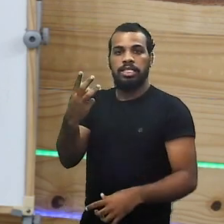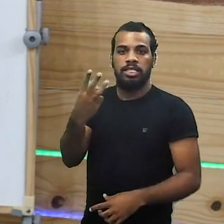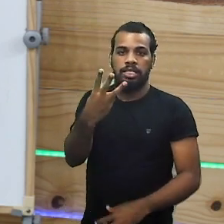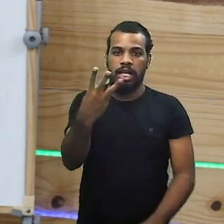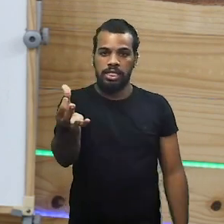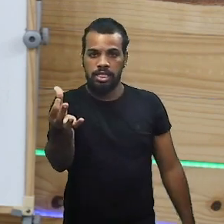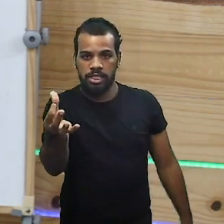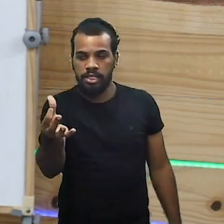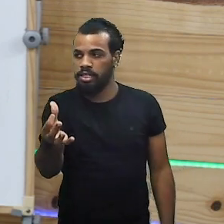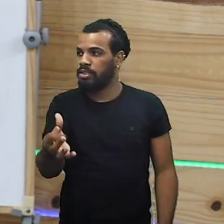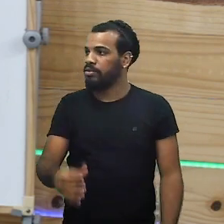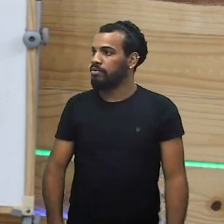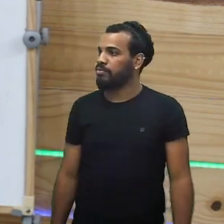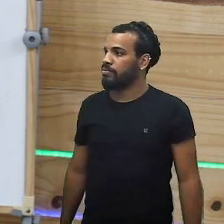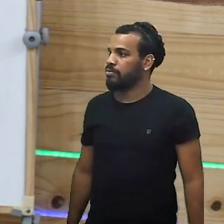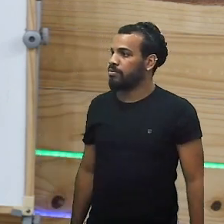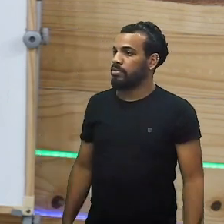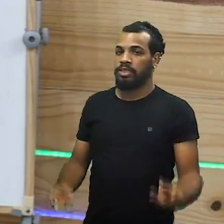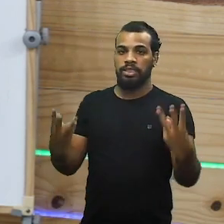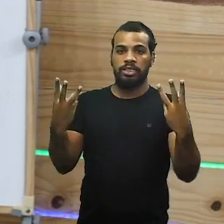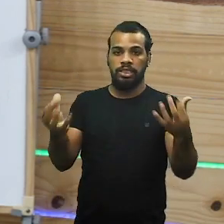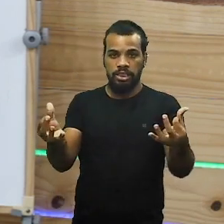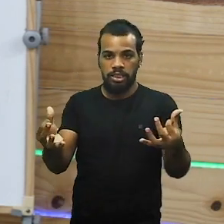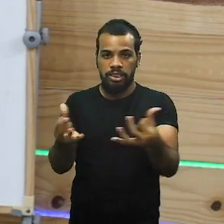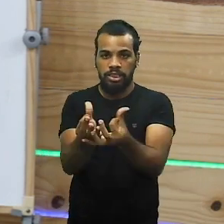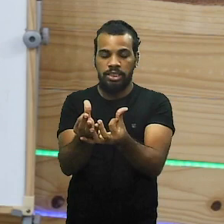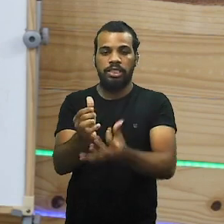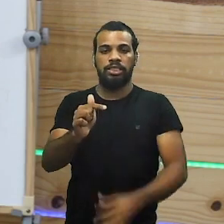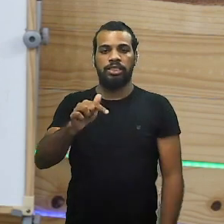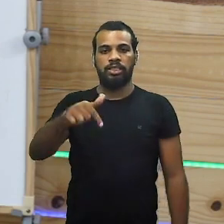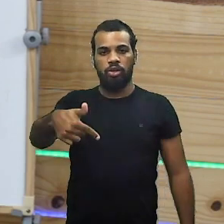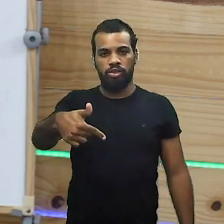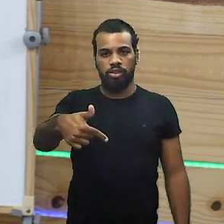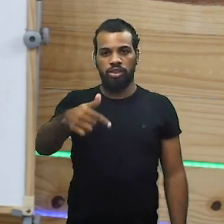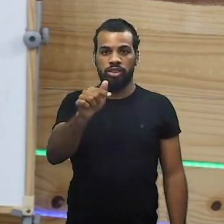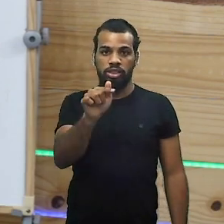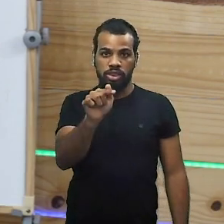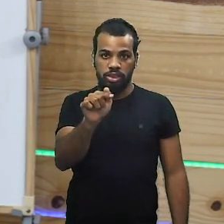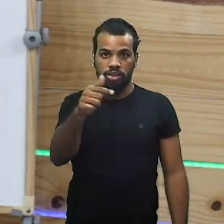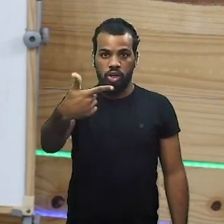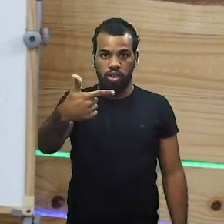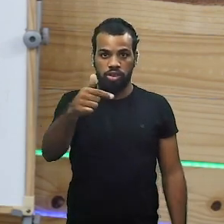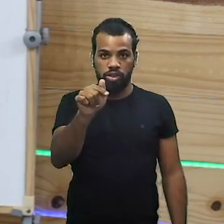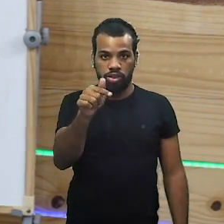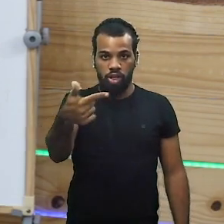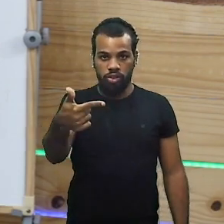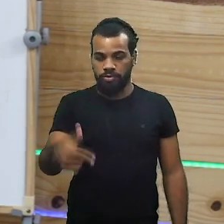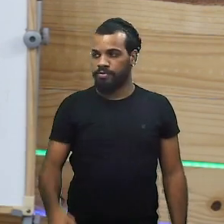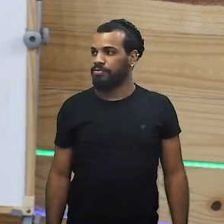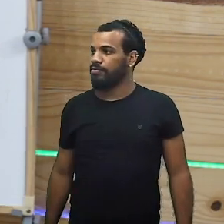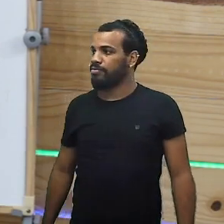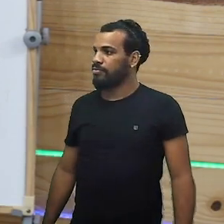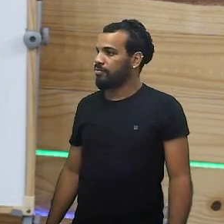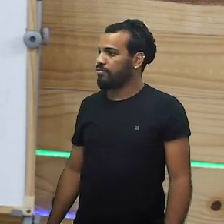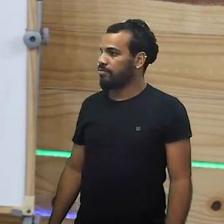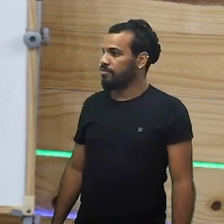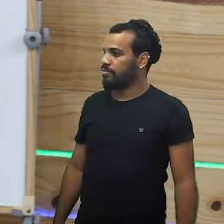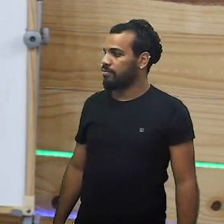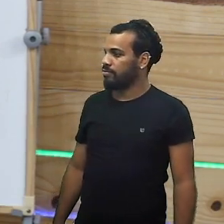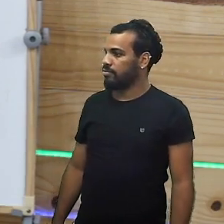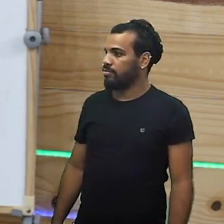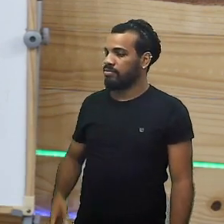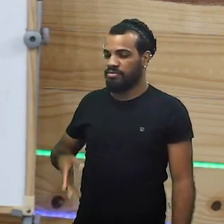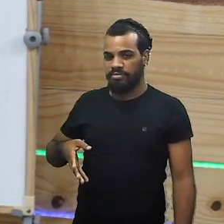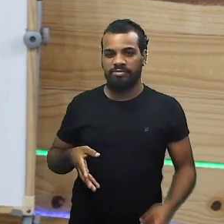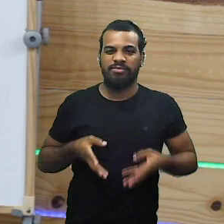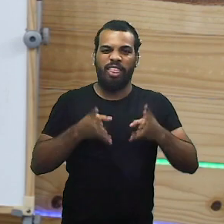a distância entre os pontos A e B será igual à raiz quadrada do número 72.